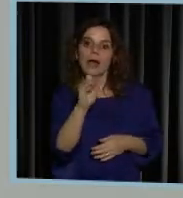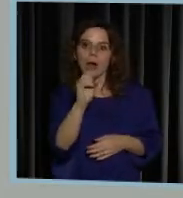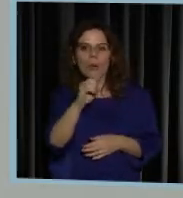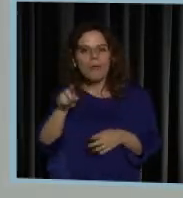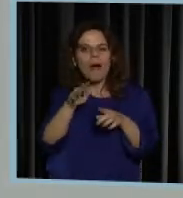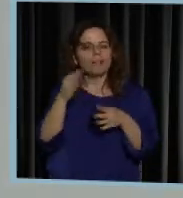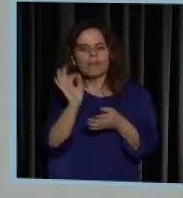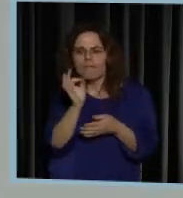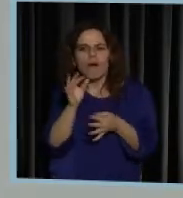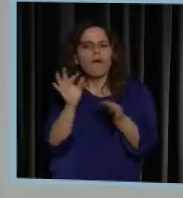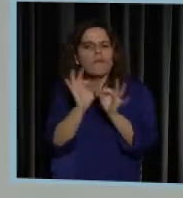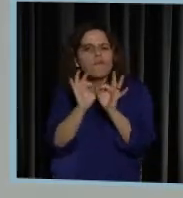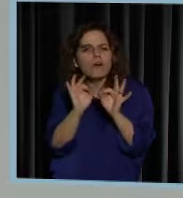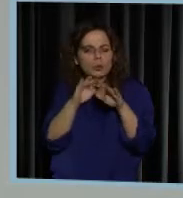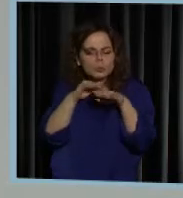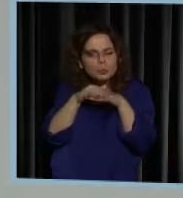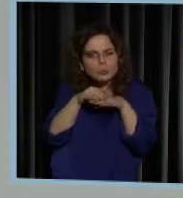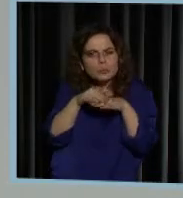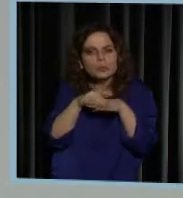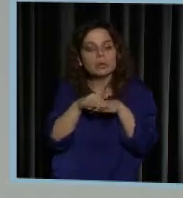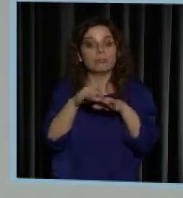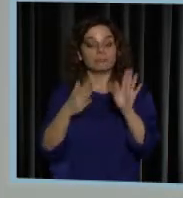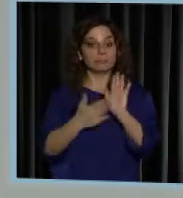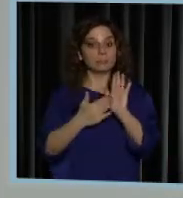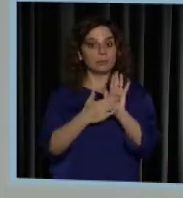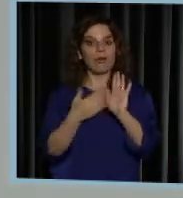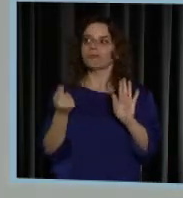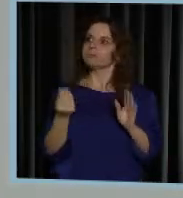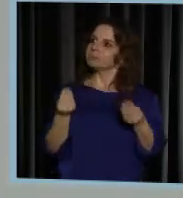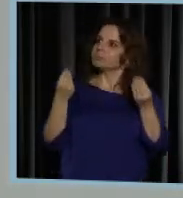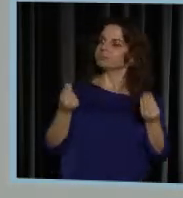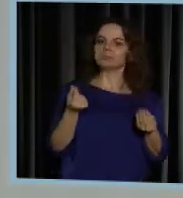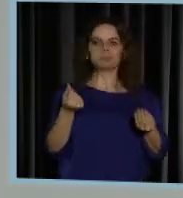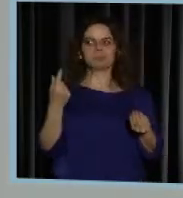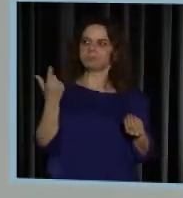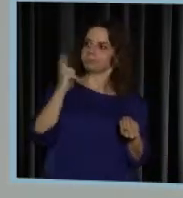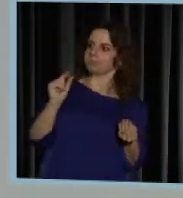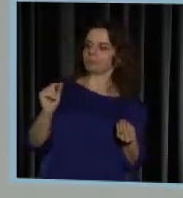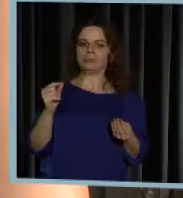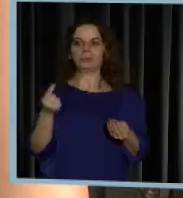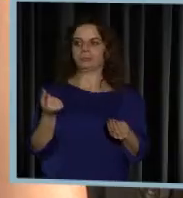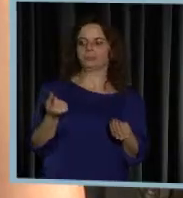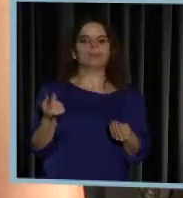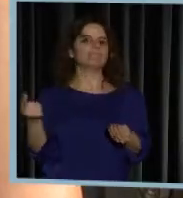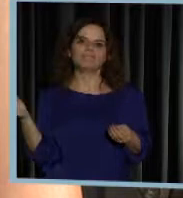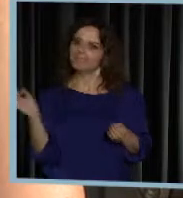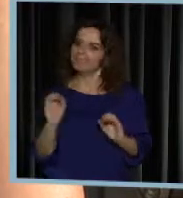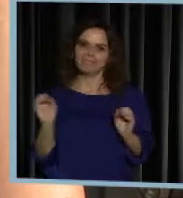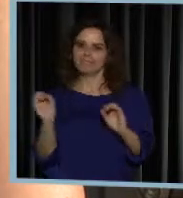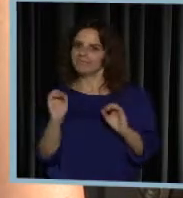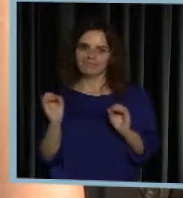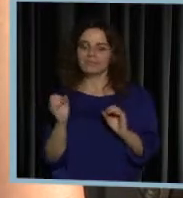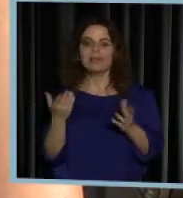limalhas muito finas e que mostram bem que não havia um poder económico ainda desenvolvido nesta recente